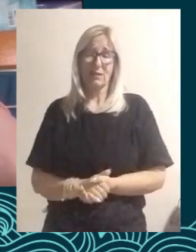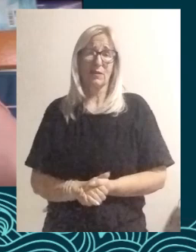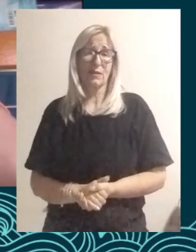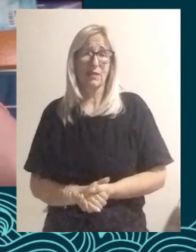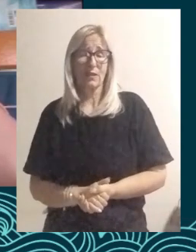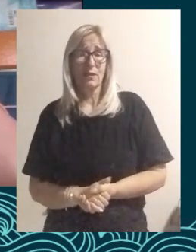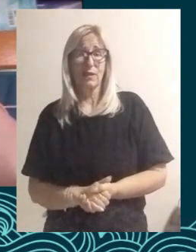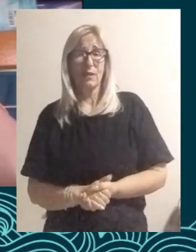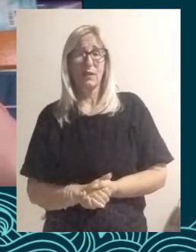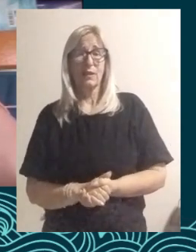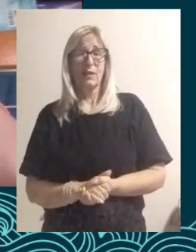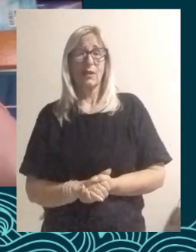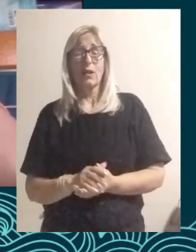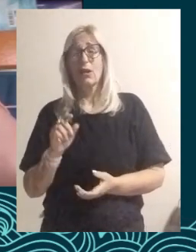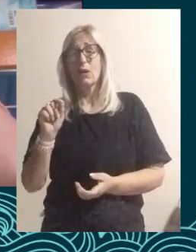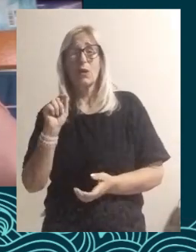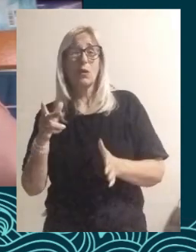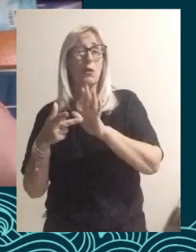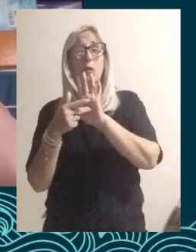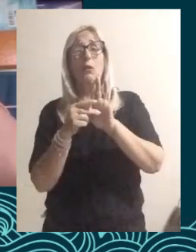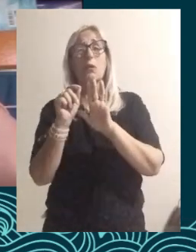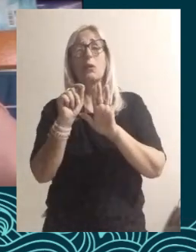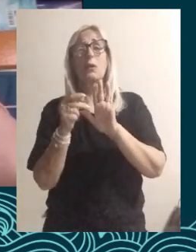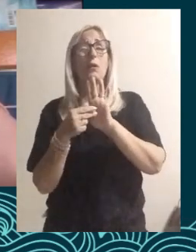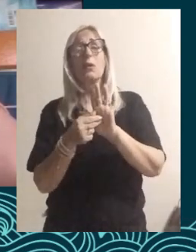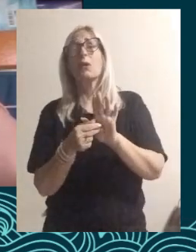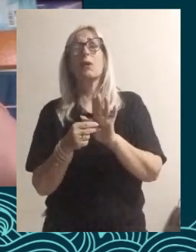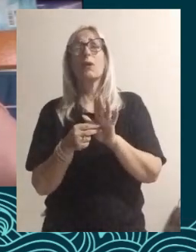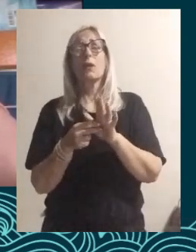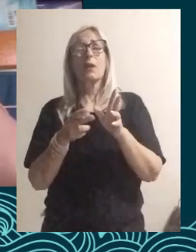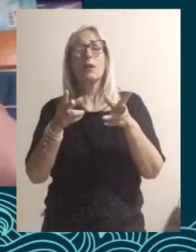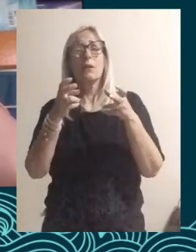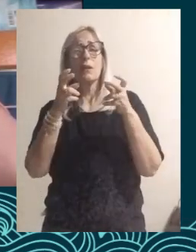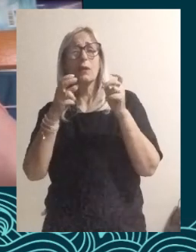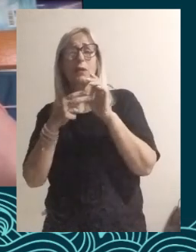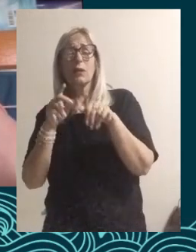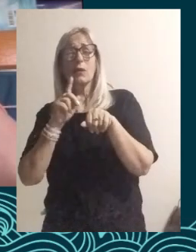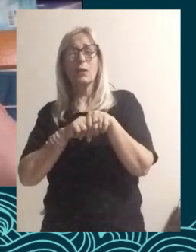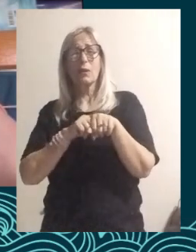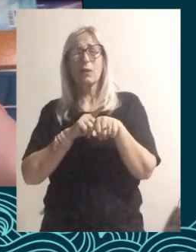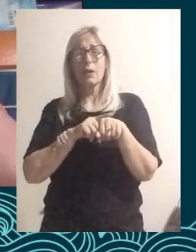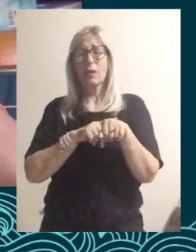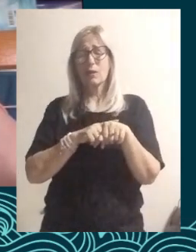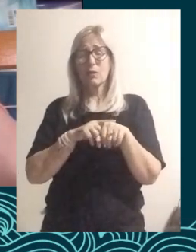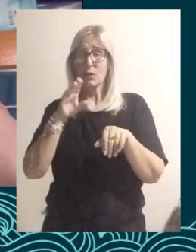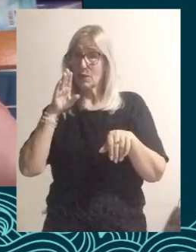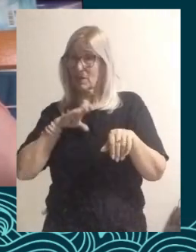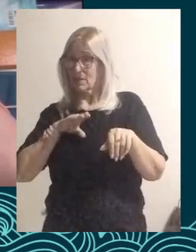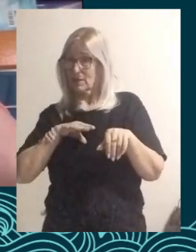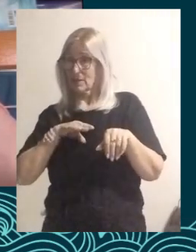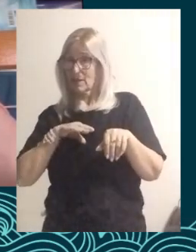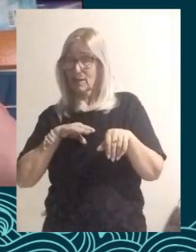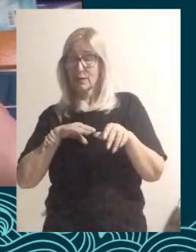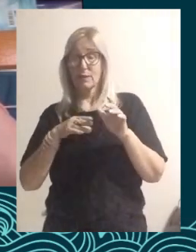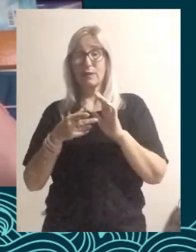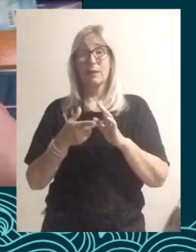muito diferente, né? E o que acho que tentando ver assim nos momentos